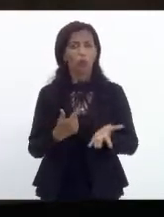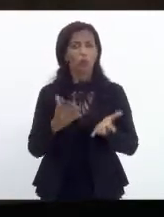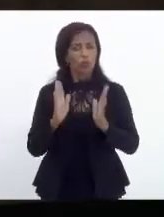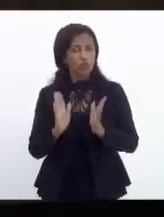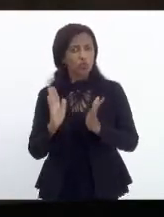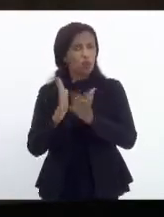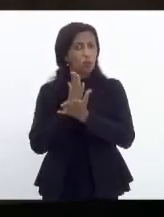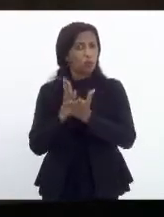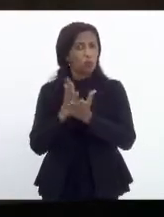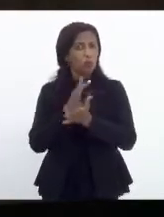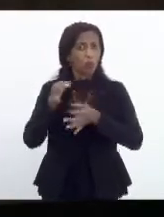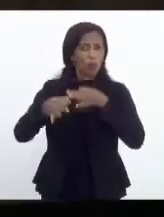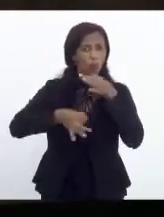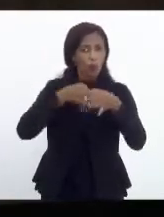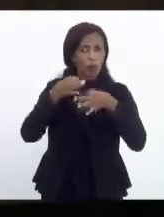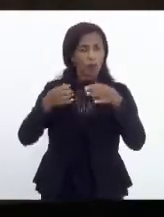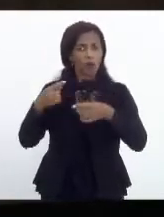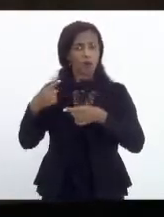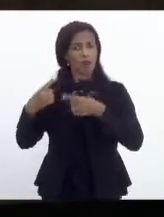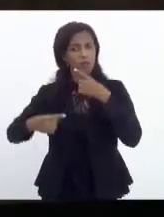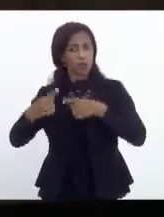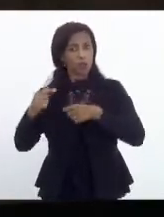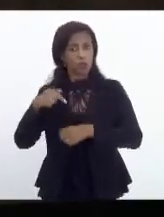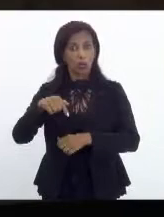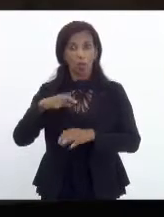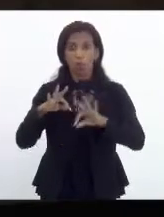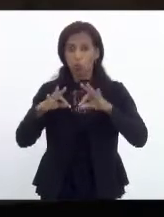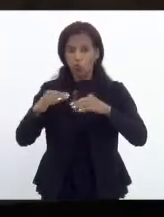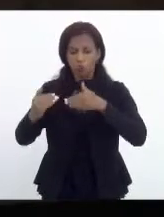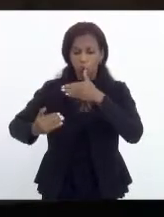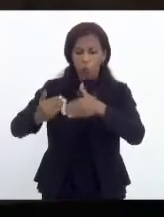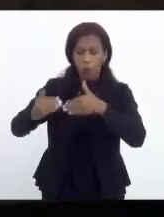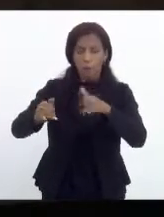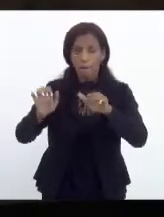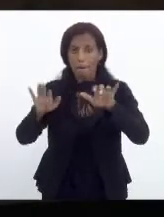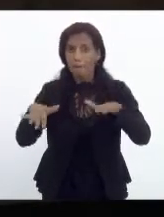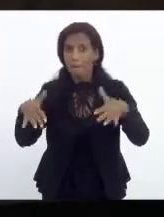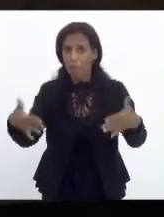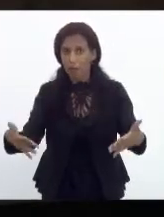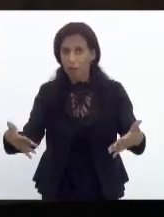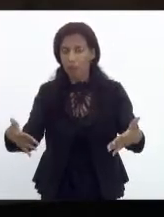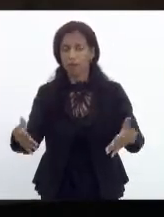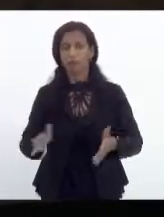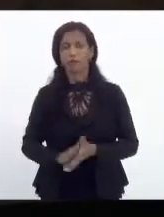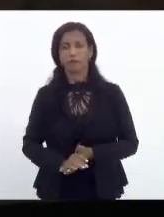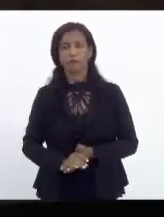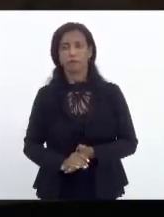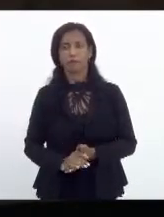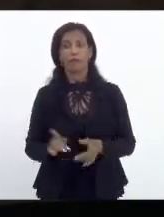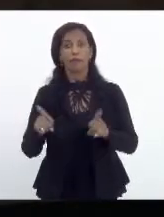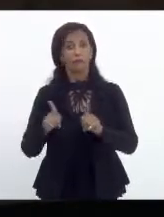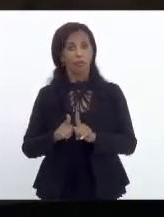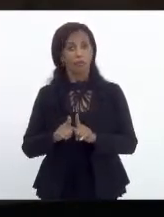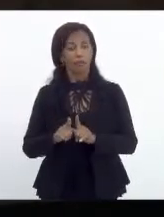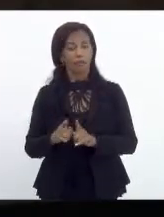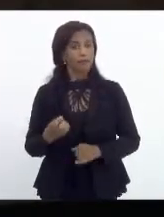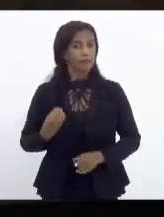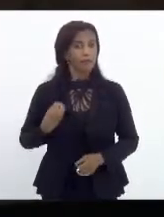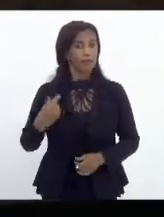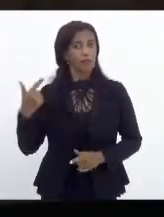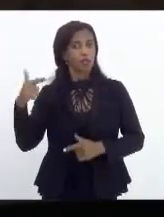com algumas posições que já serão debatidas aqui. Tudo andava bem, inclusive na presença de